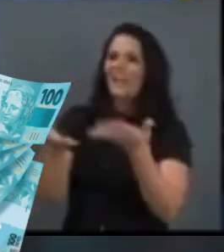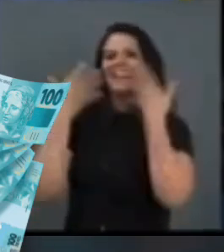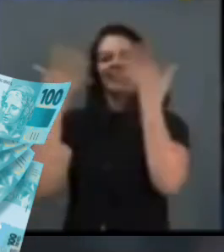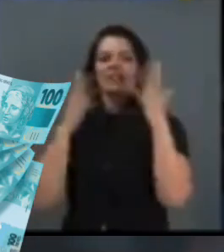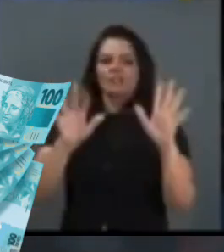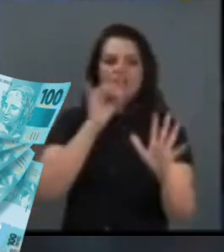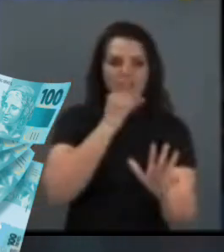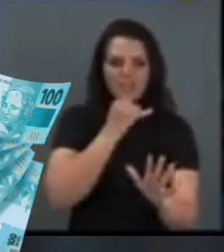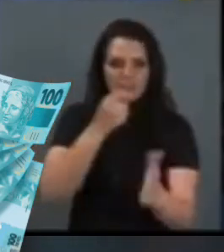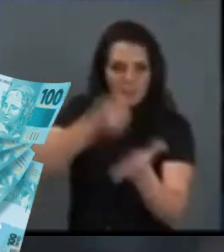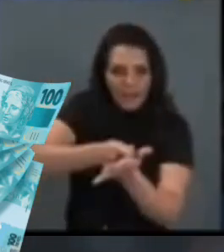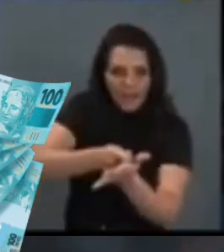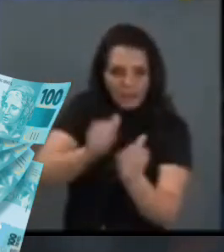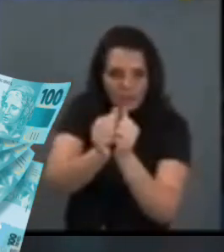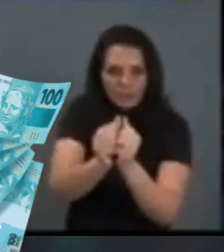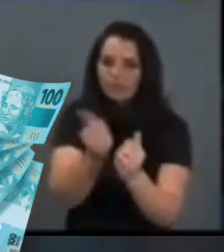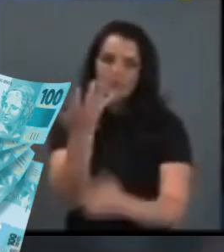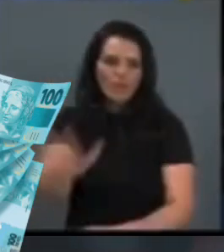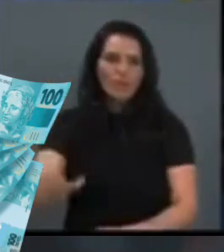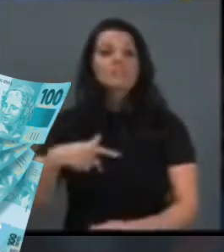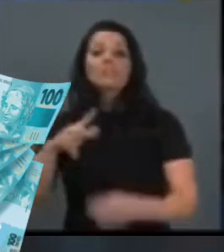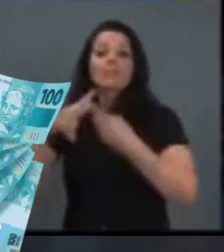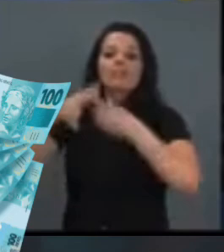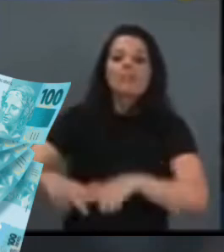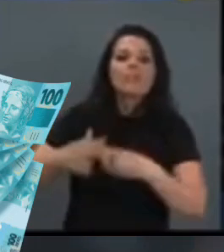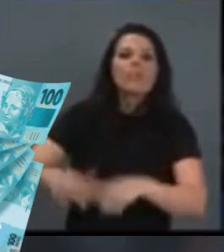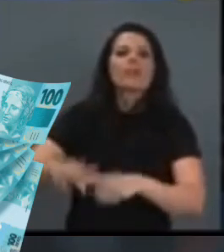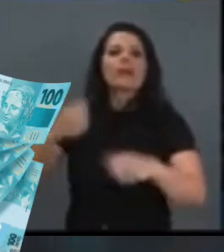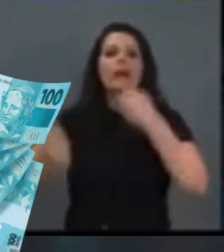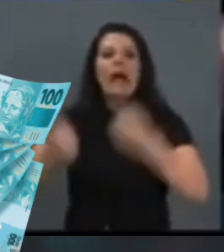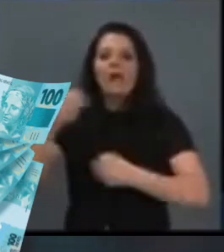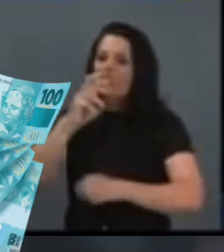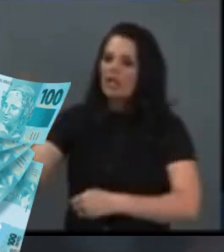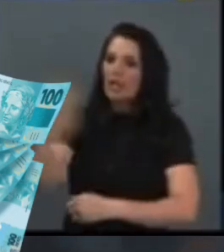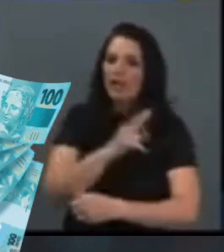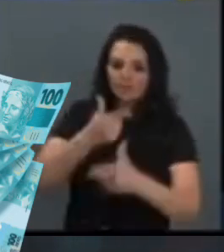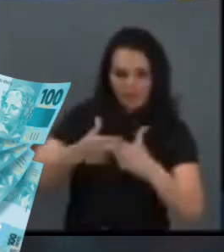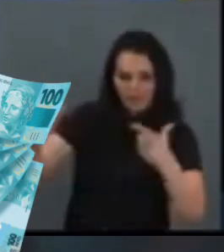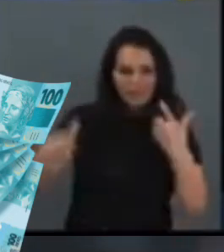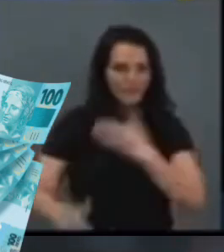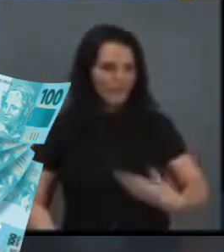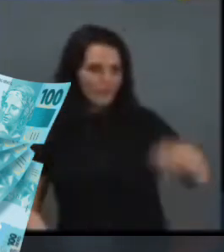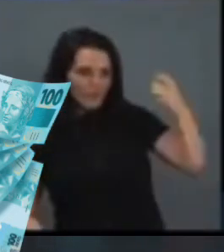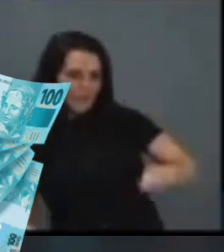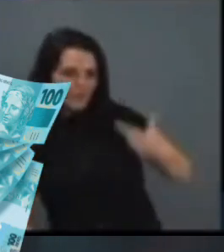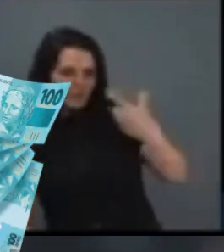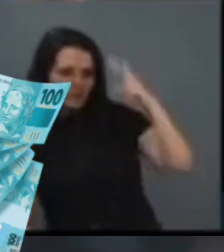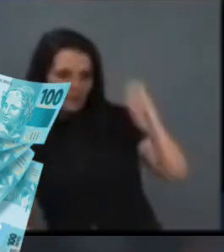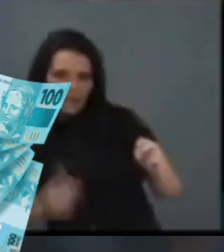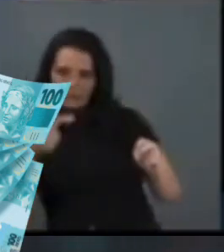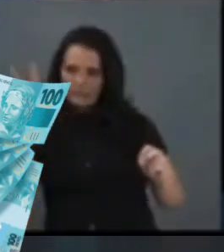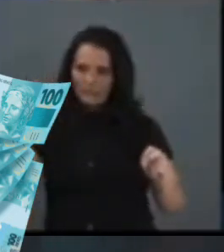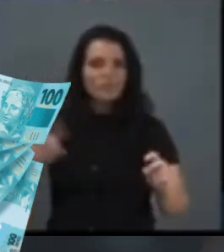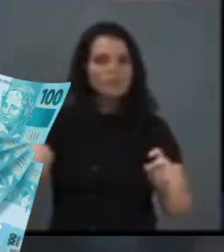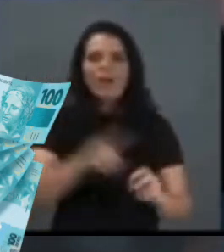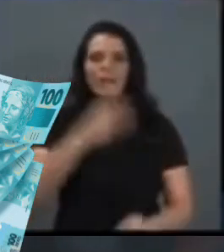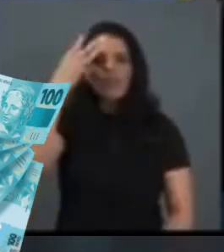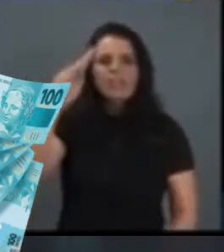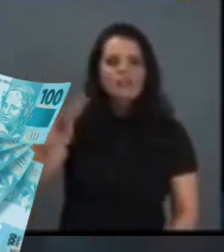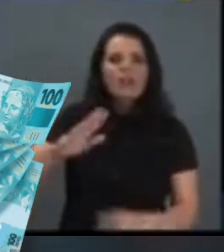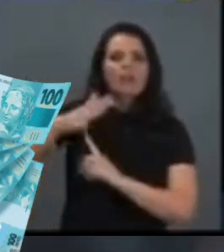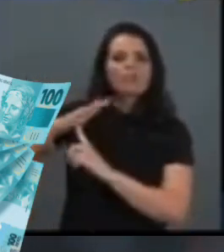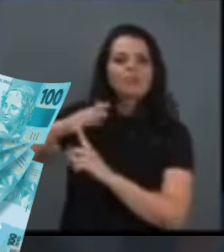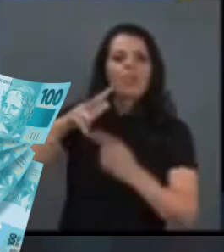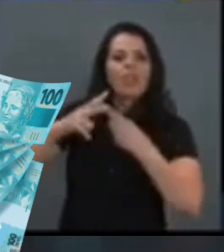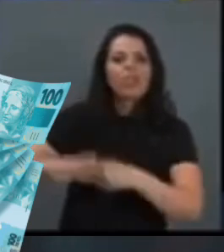não. A tristeza do seu carro estragar, você ter que ir no mecânico, essa conta ficar em R$500, enquanto seu carro fica 3 dias no mecânico, na oficina, você está sem